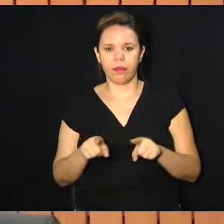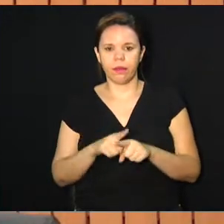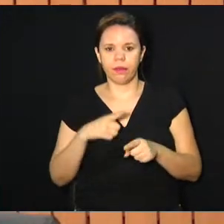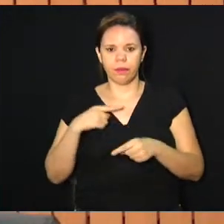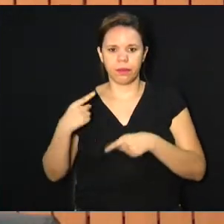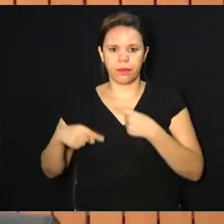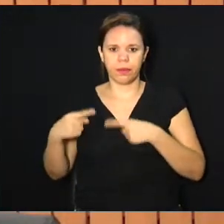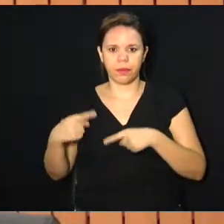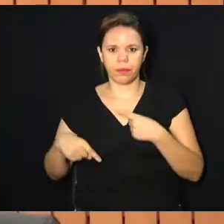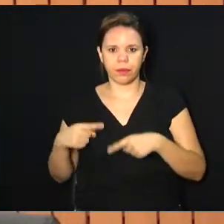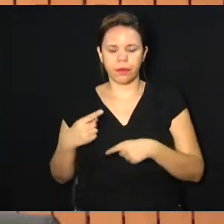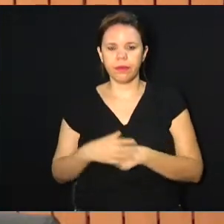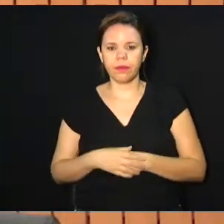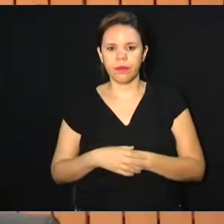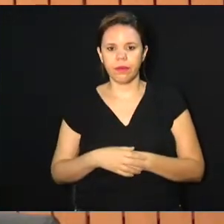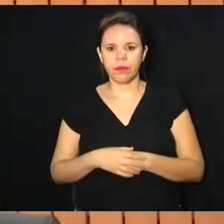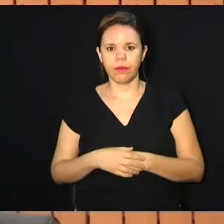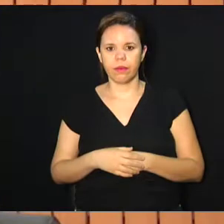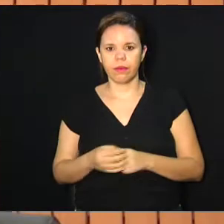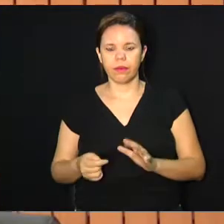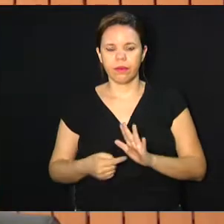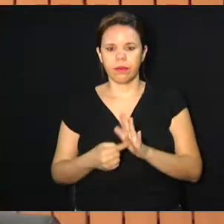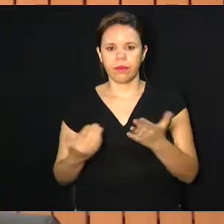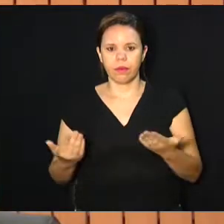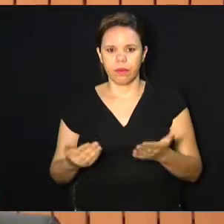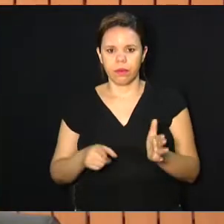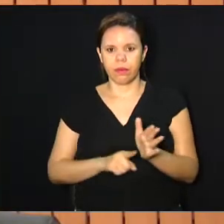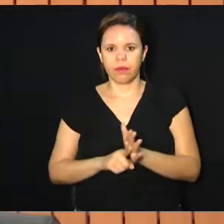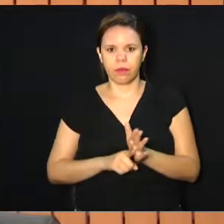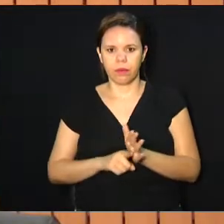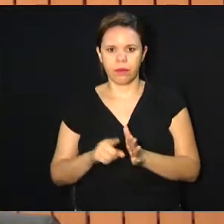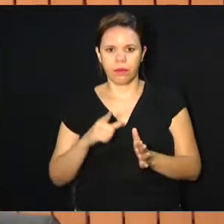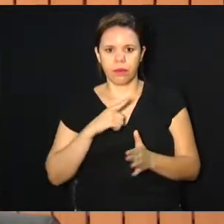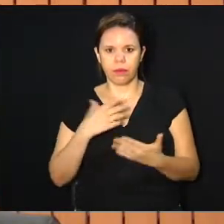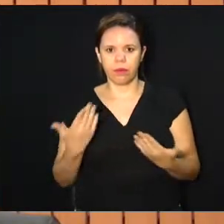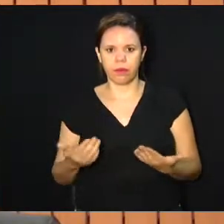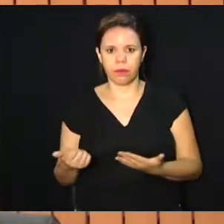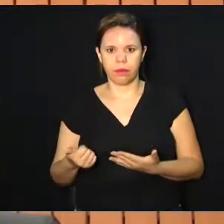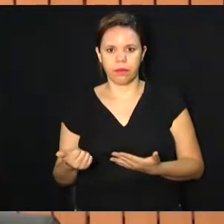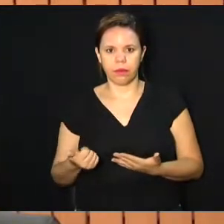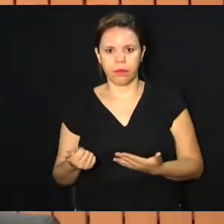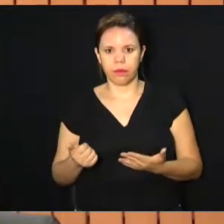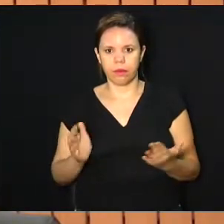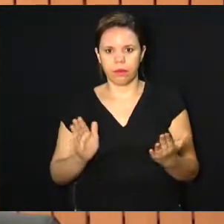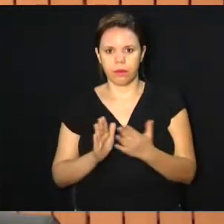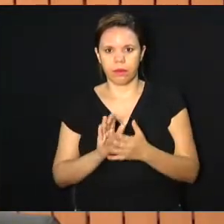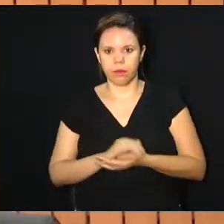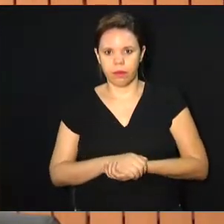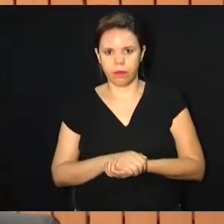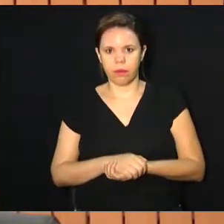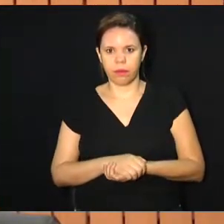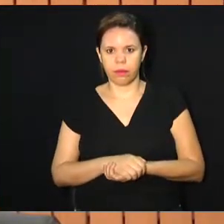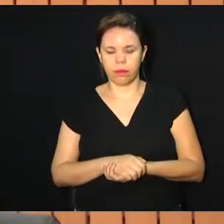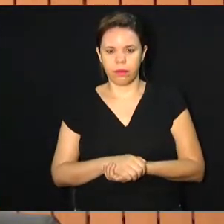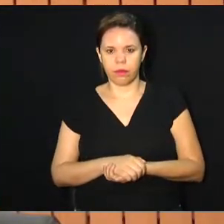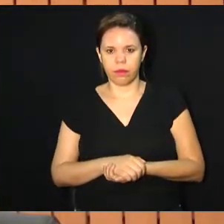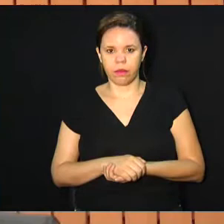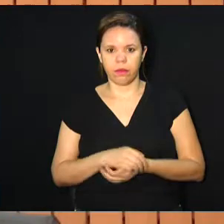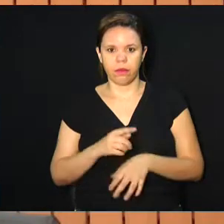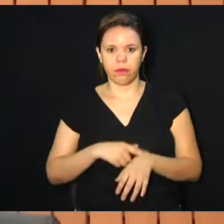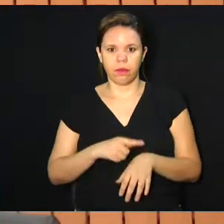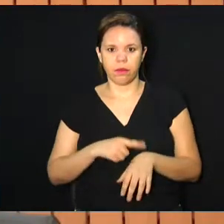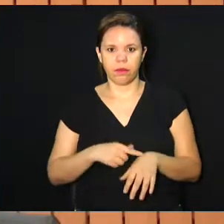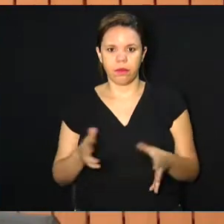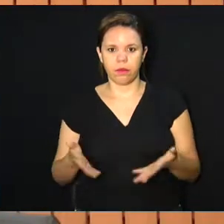debate. São algumas ideias que a gente vai colocar mais agora, que vai ter a consulta, né, mas que no primeiro confronto não tivemos tempo de promover